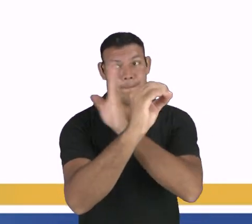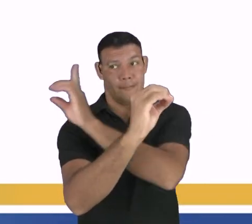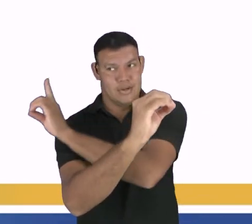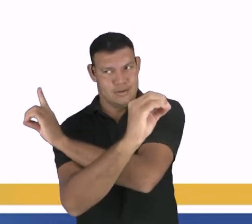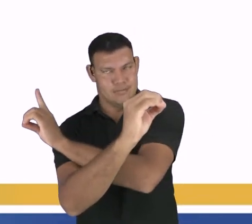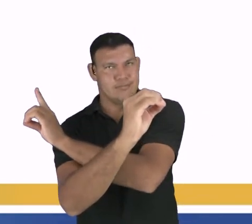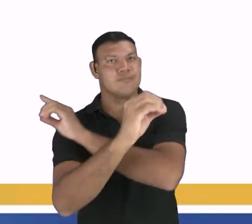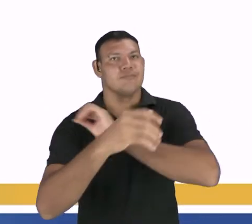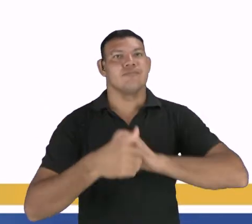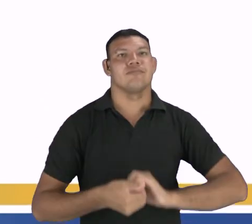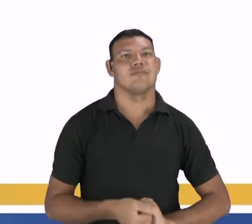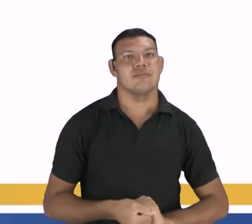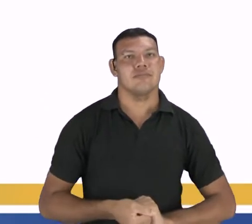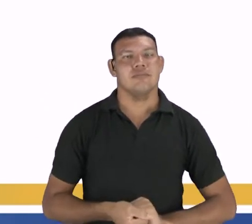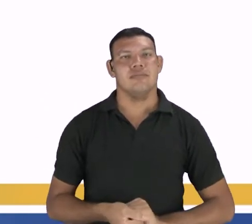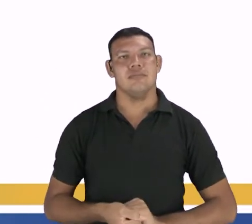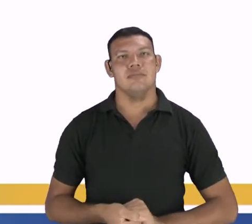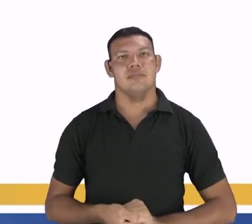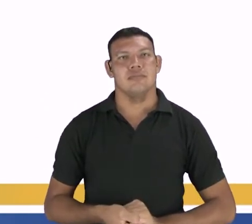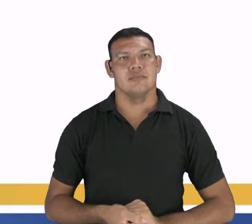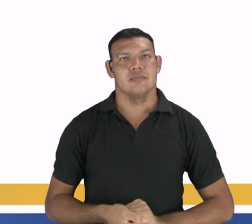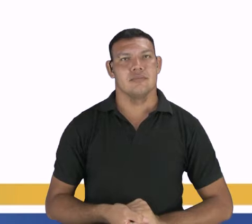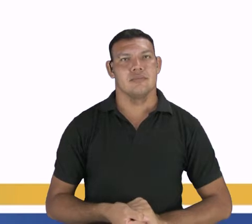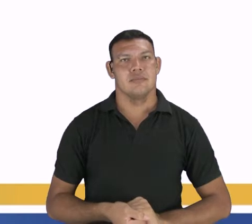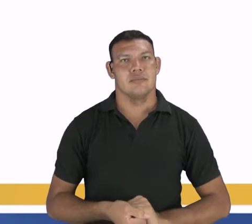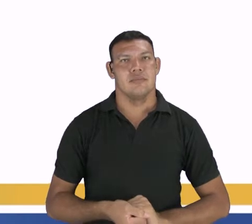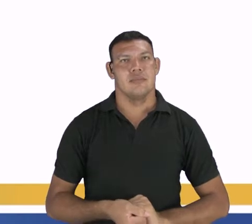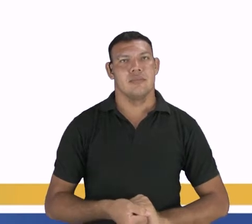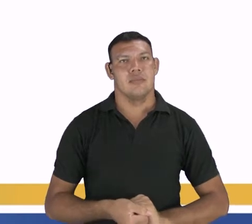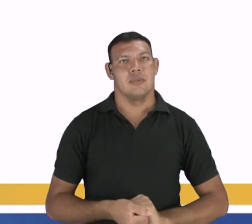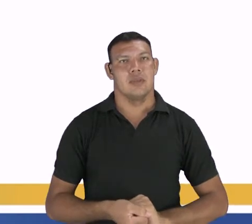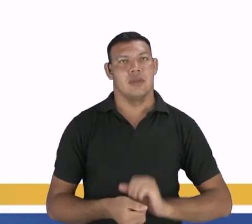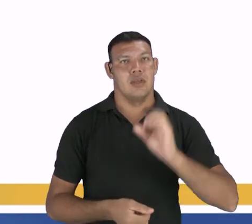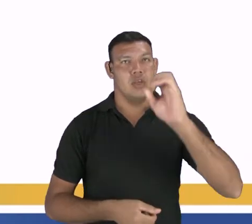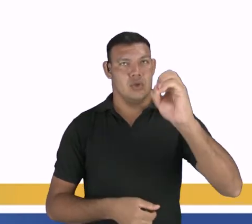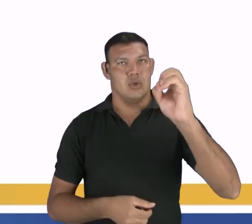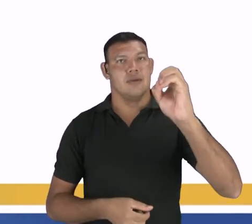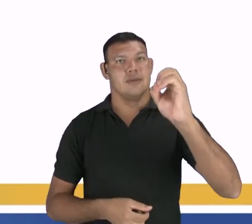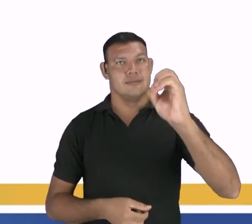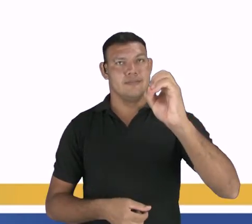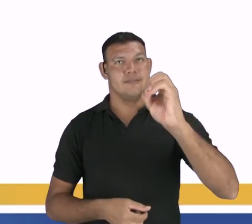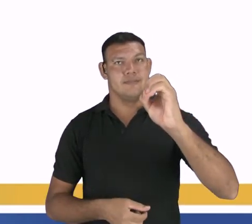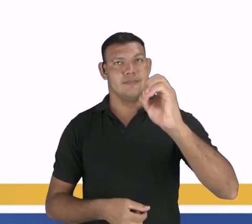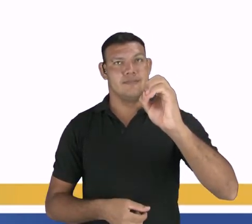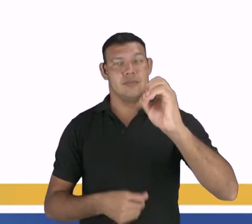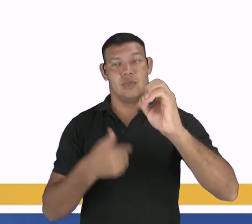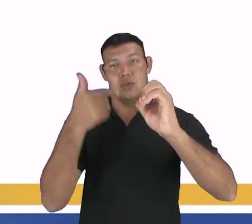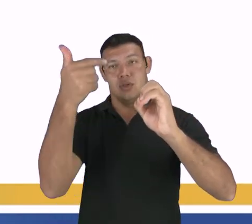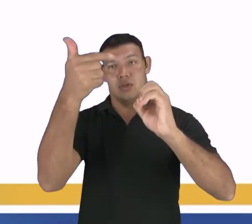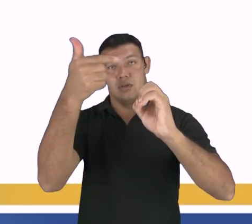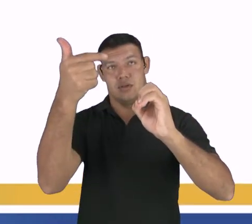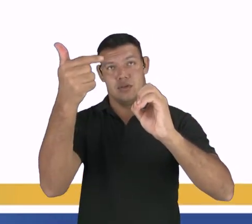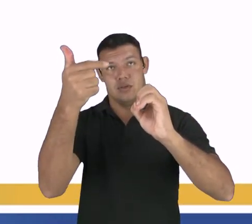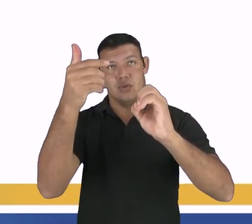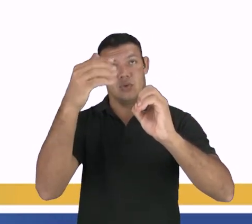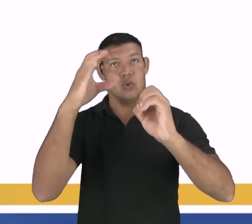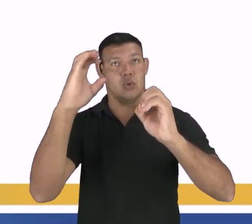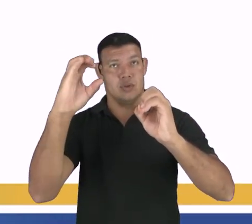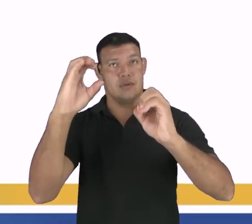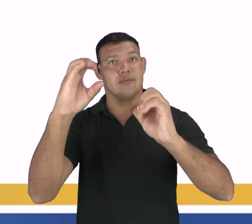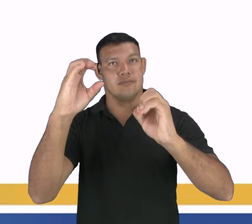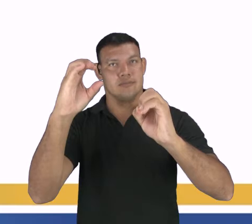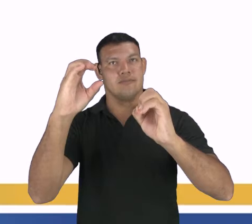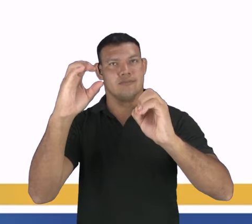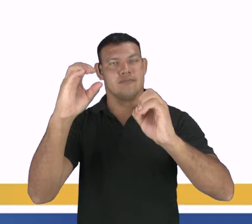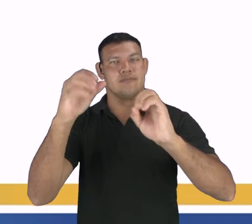positivas que ficam à direita aí do nosso zero na reta. Então, vamos preencher primeiro aí a temperatura de 22 graus Celsius, que é a temperatura